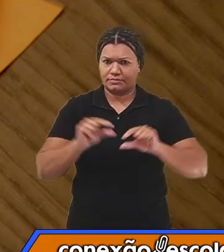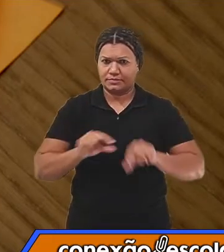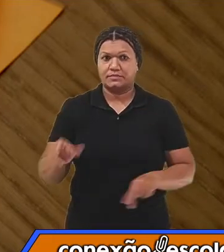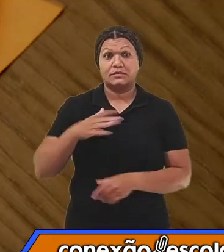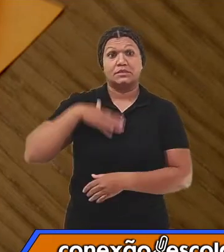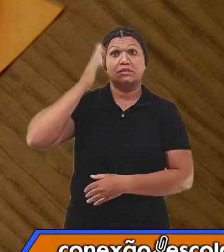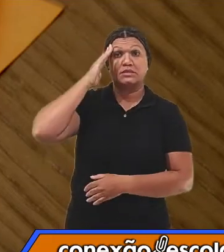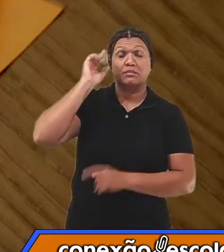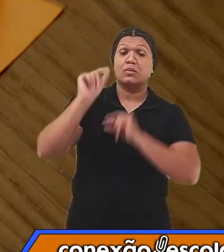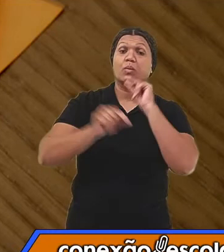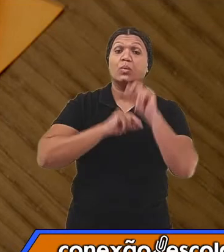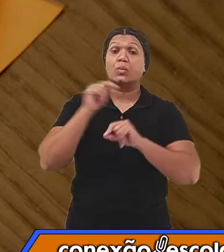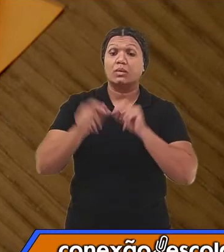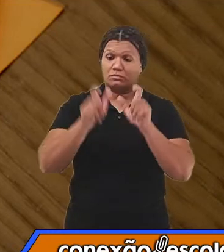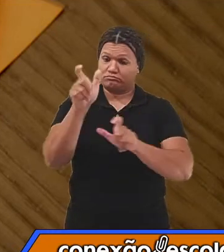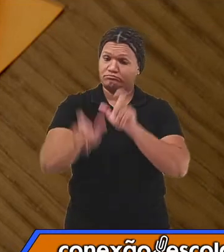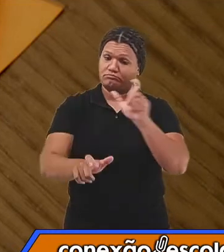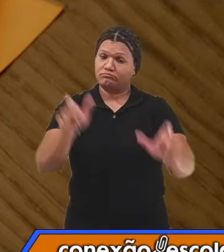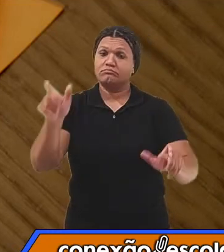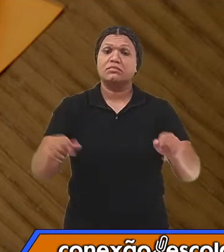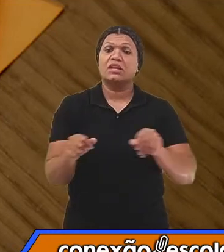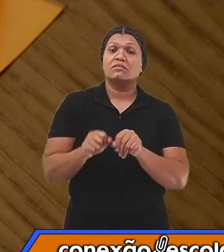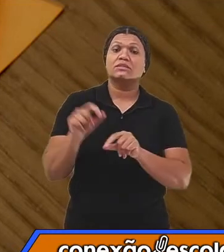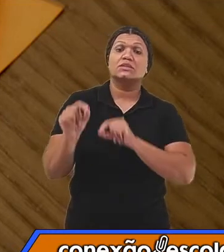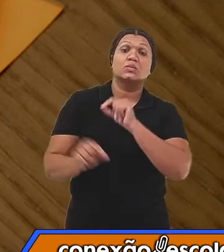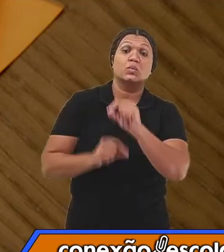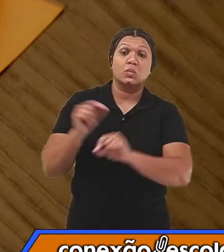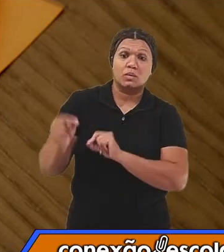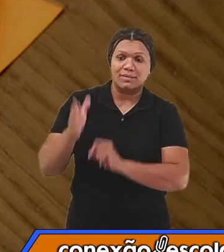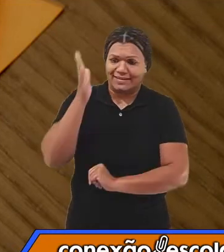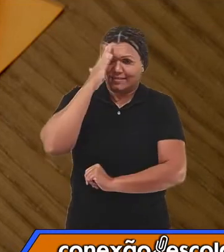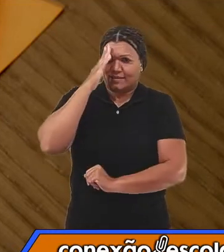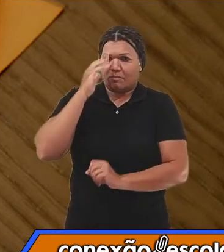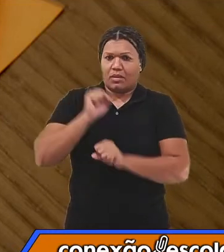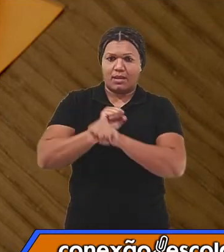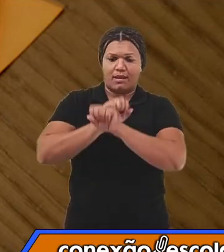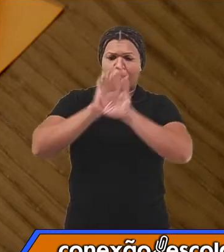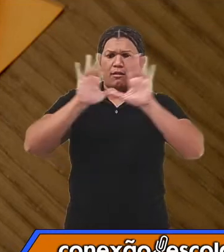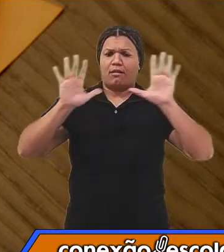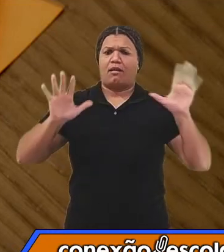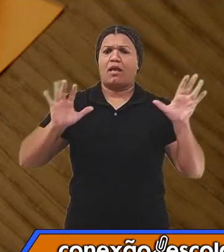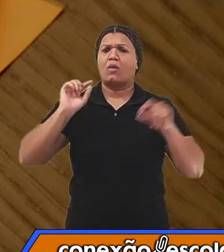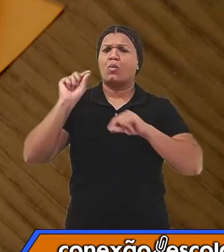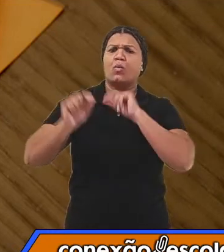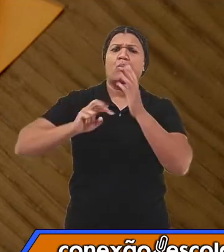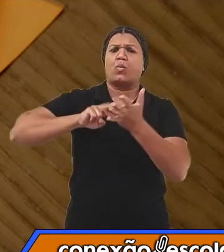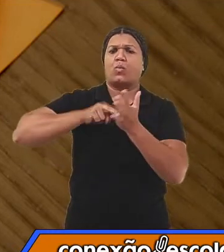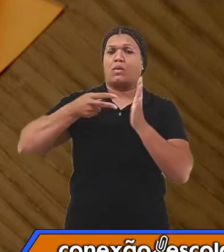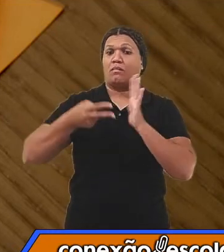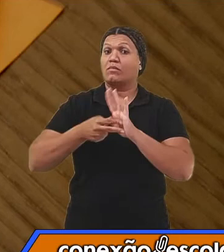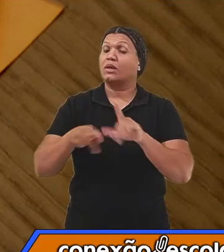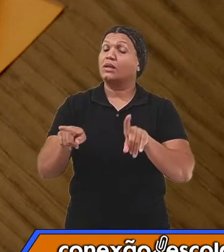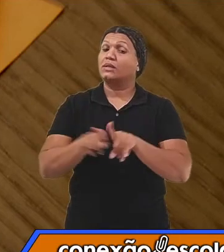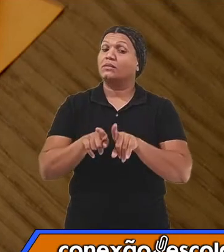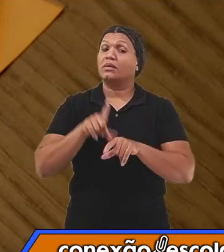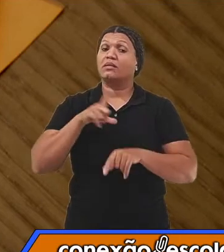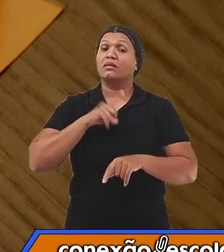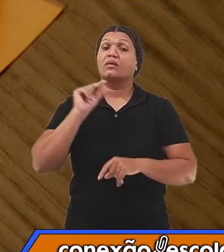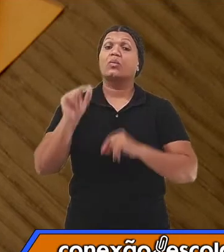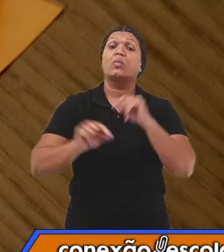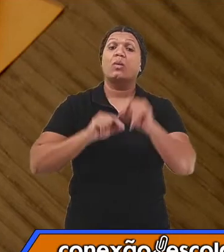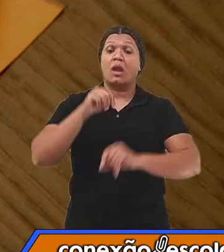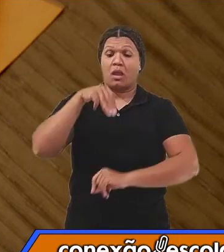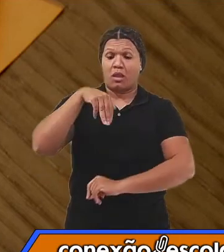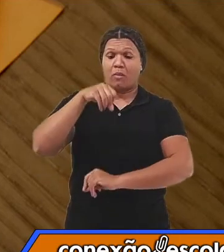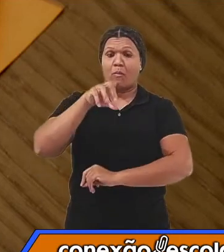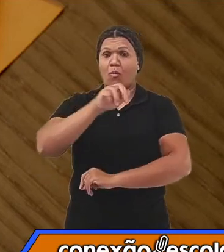estão fazendo. Nós temos que interpretar essas ações e tirar uma moral.